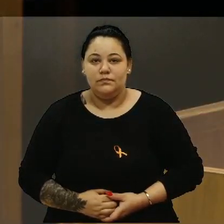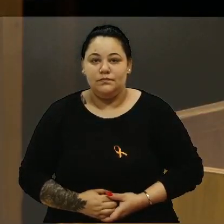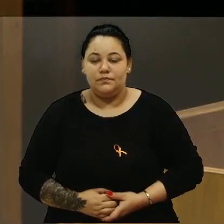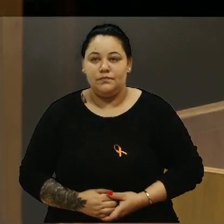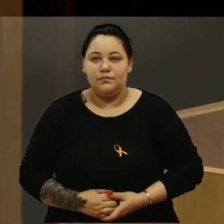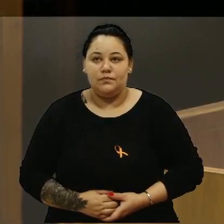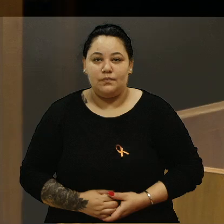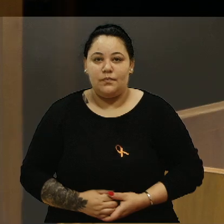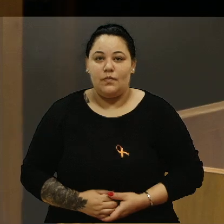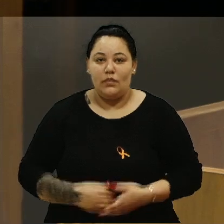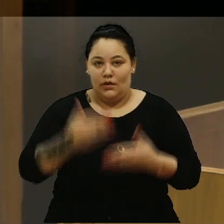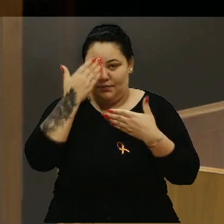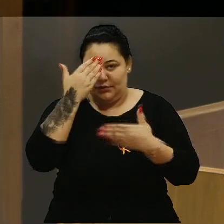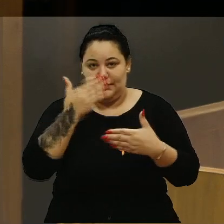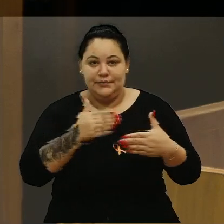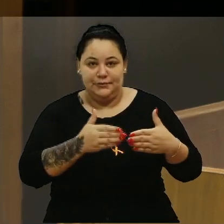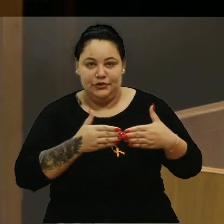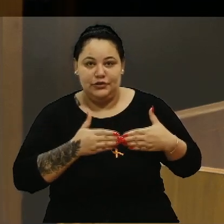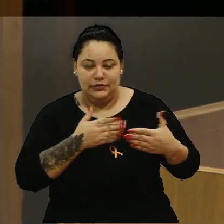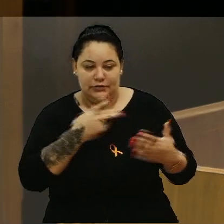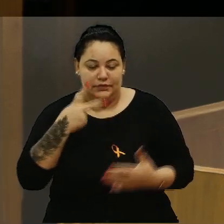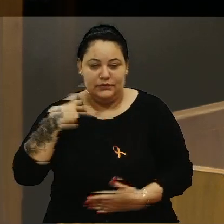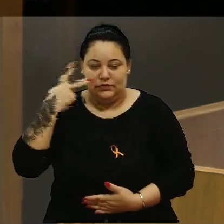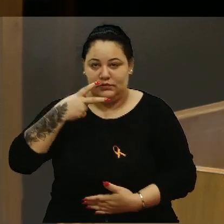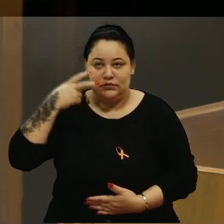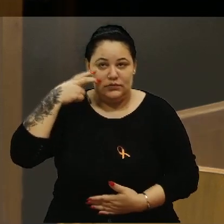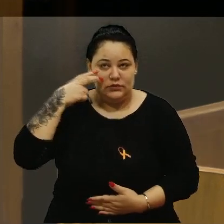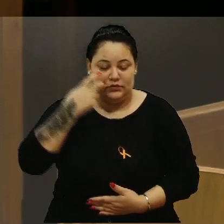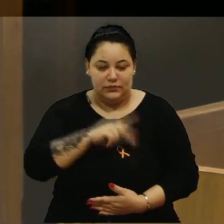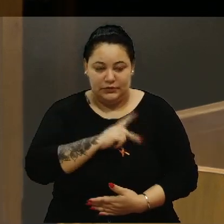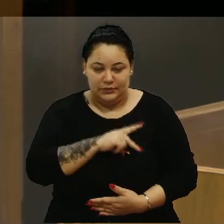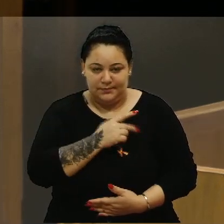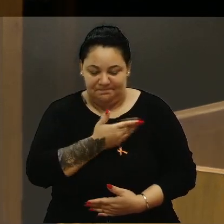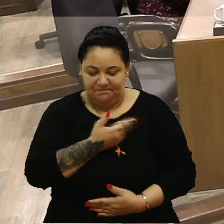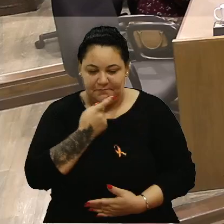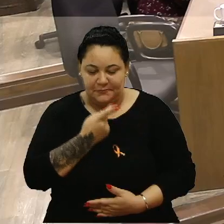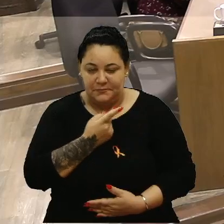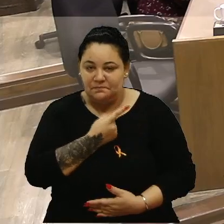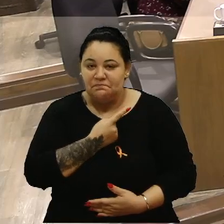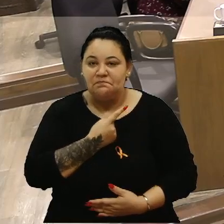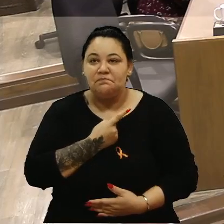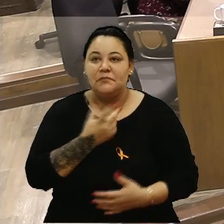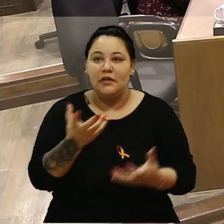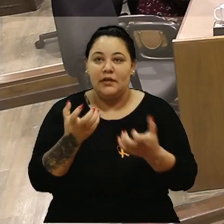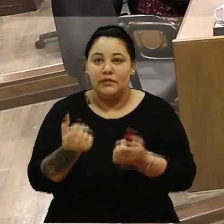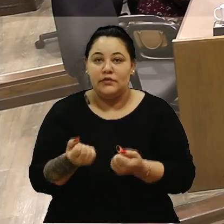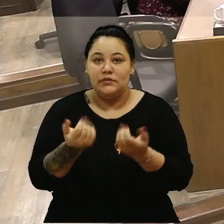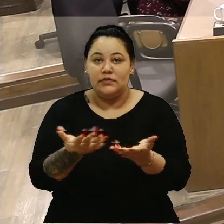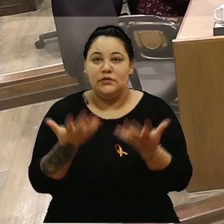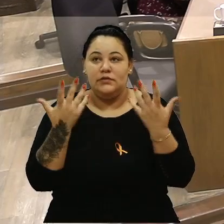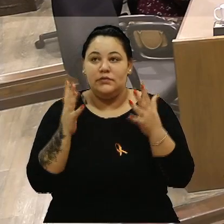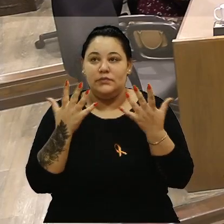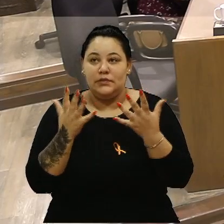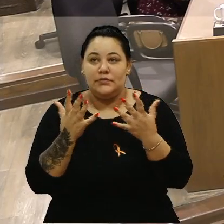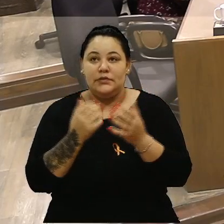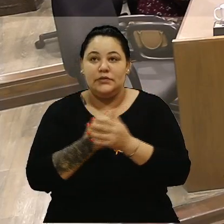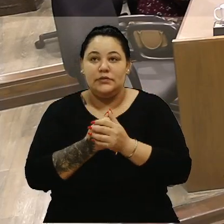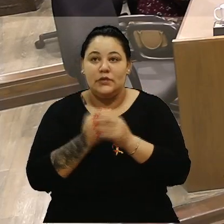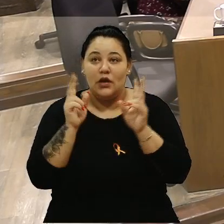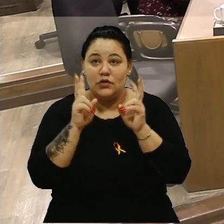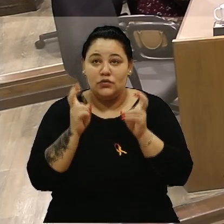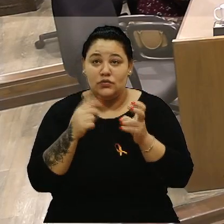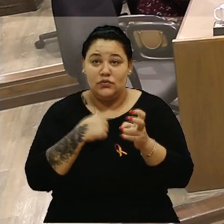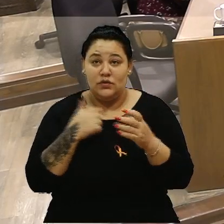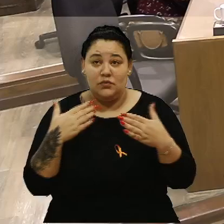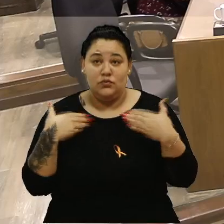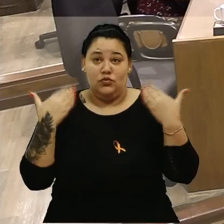Obrigado pela gentileza, vereador Fantinel. Quero lhe dar os parabéns pelo tema trazido aqui. Confesso que eu fiquei bem